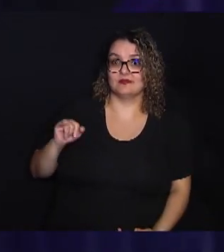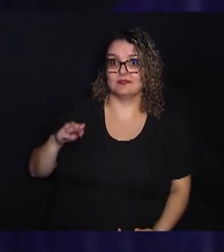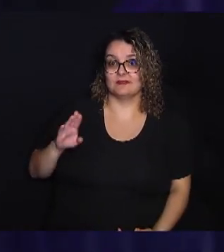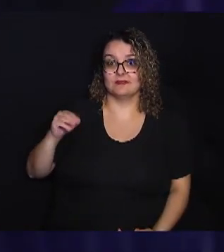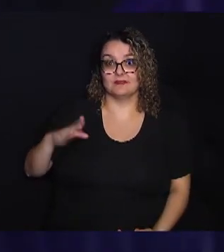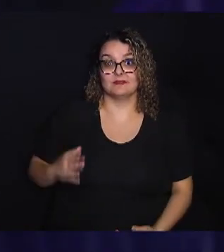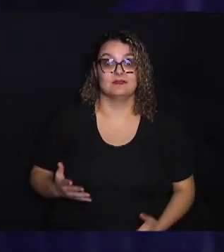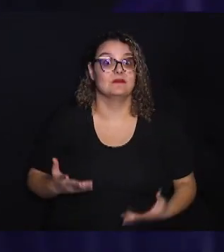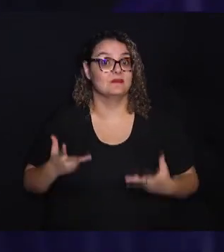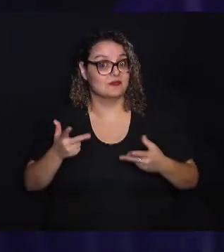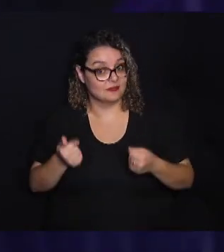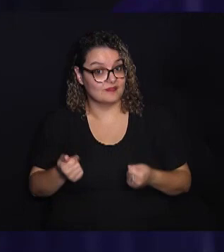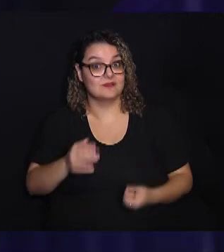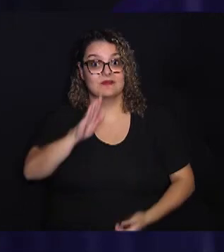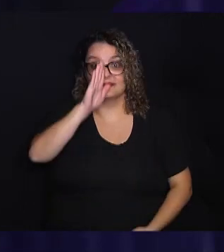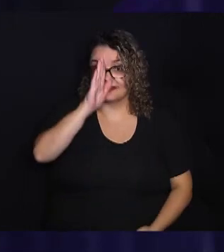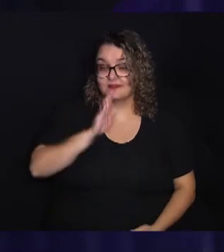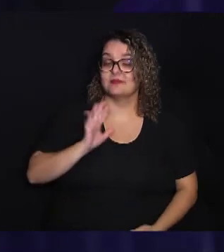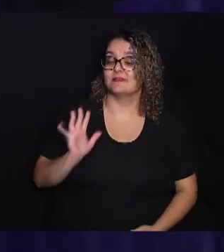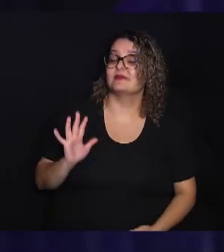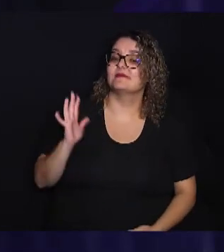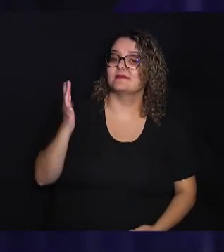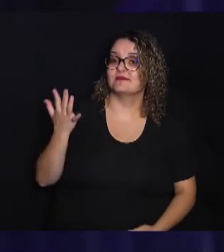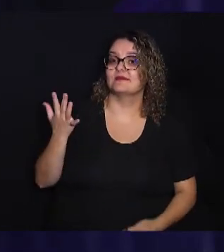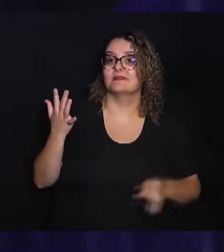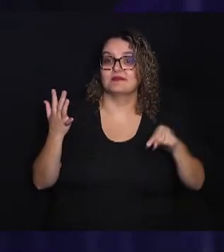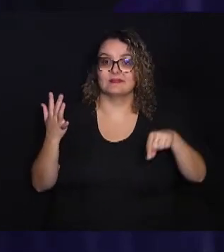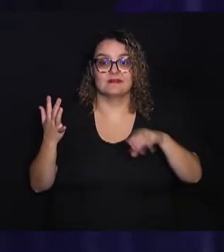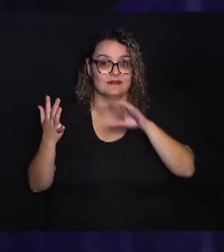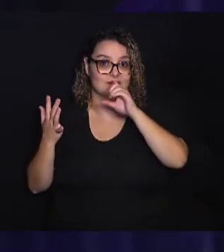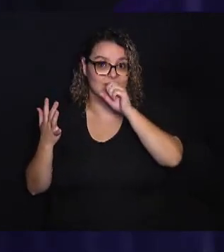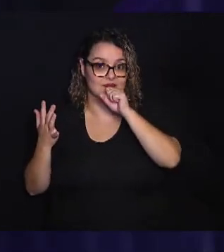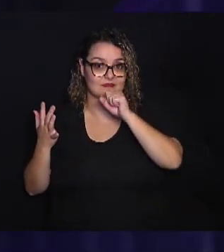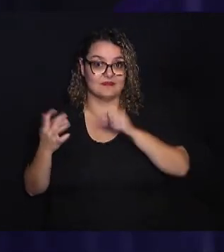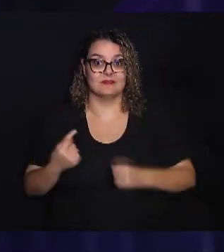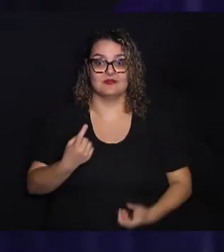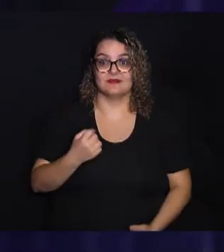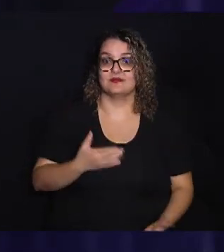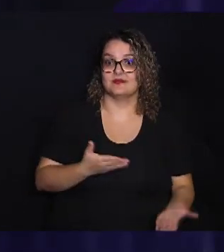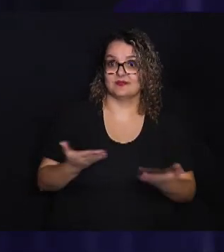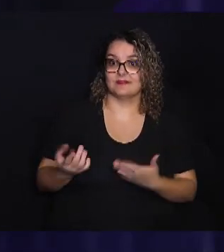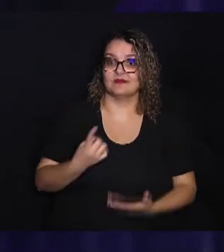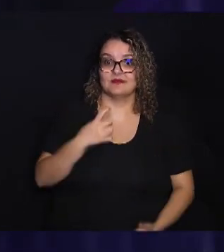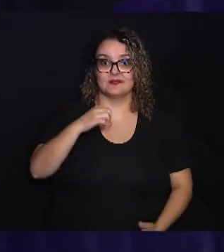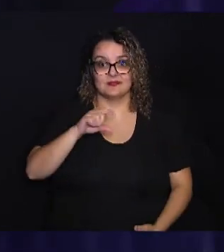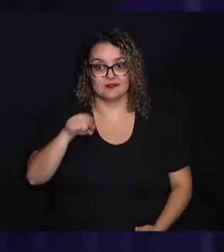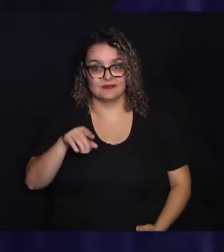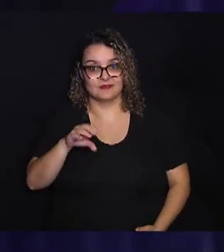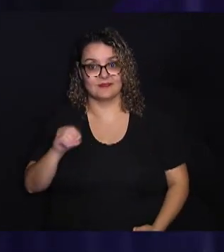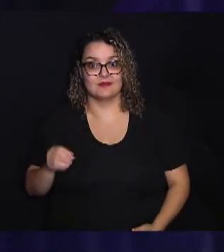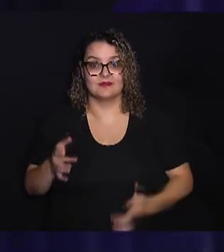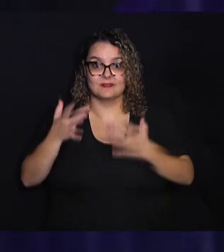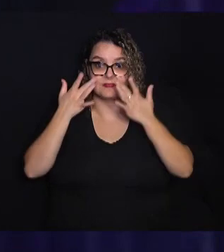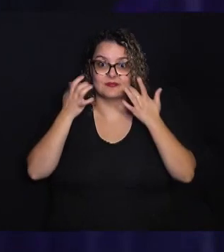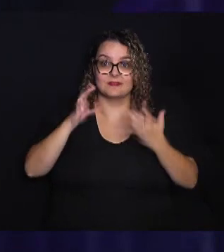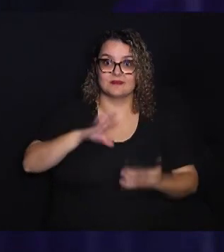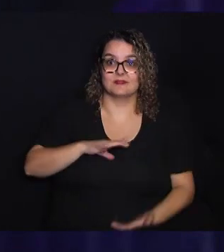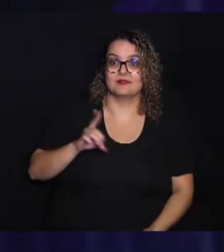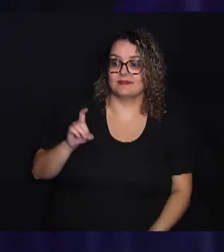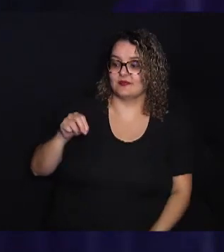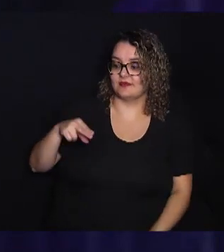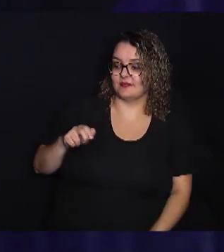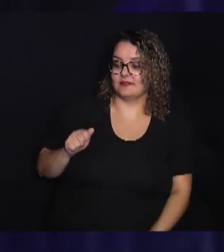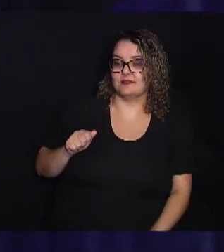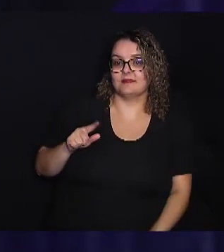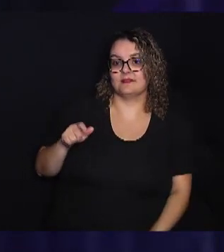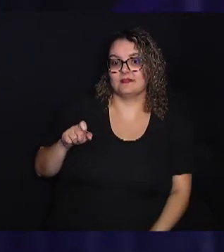a pena, é gratuito, vai acontecer neste sábado em sessão única, às 19 horas no Teatro Municipal Dona Zenaide.